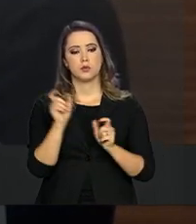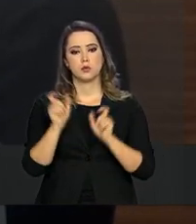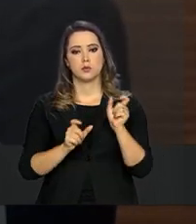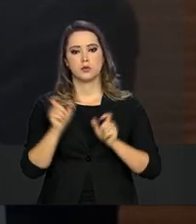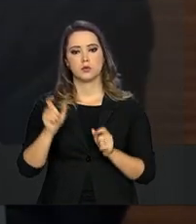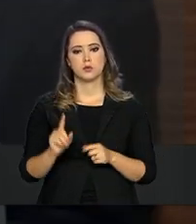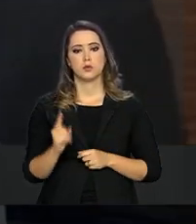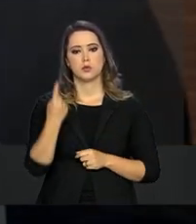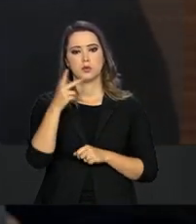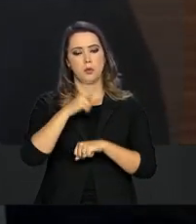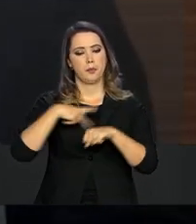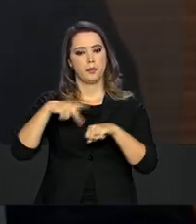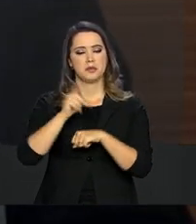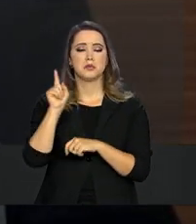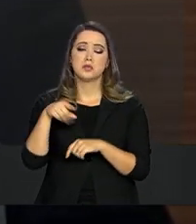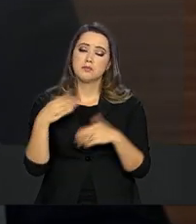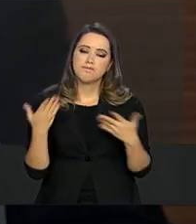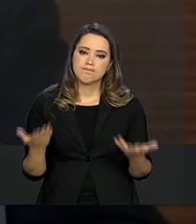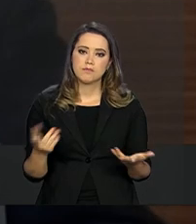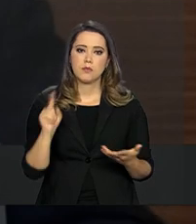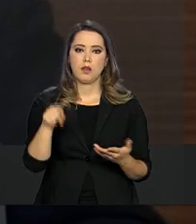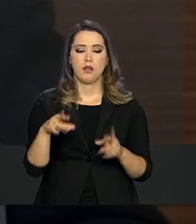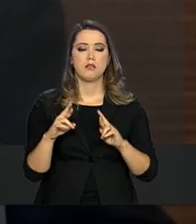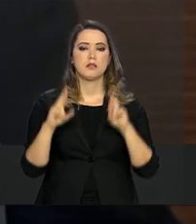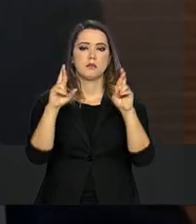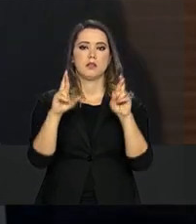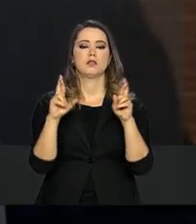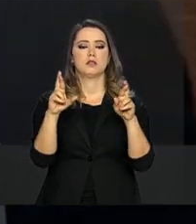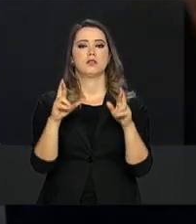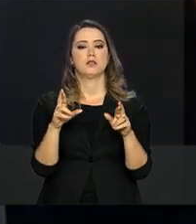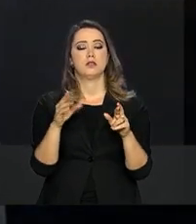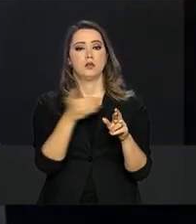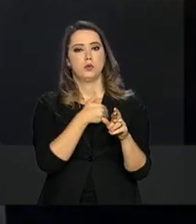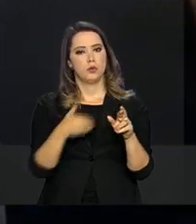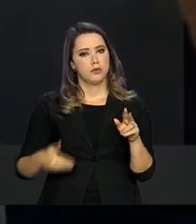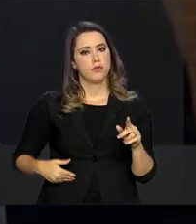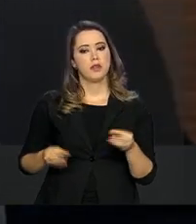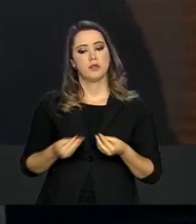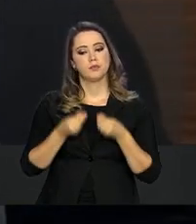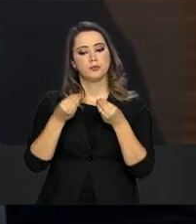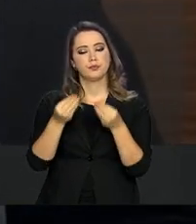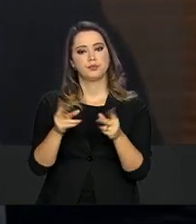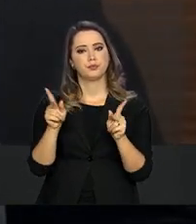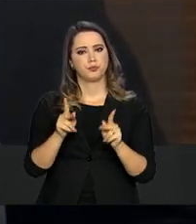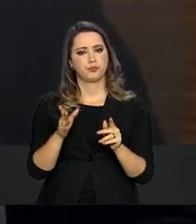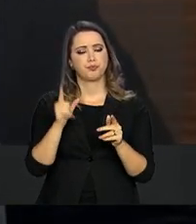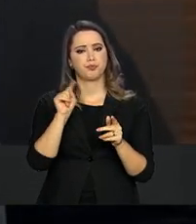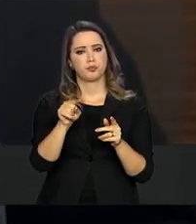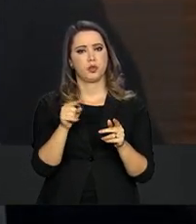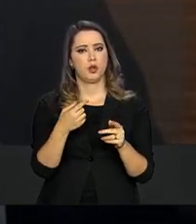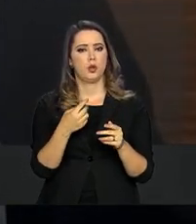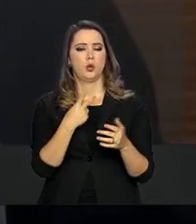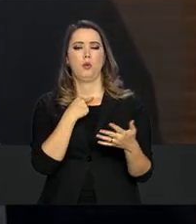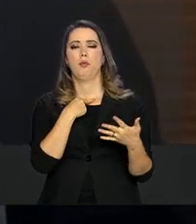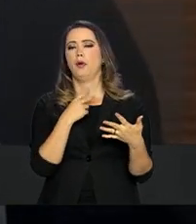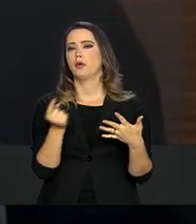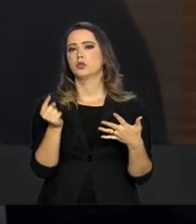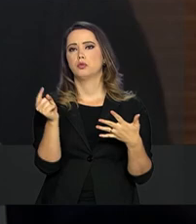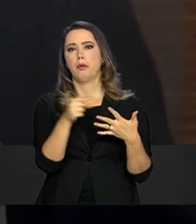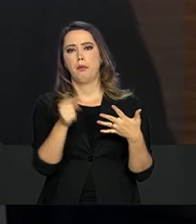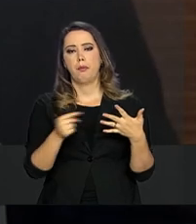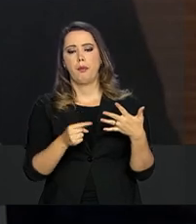é isso que se espera do estado não seria caso naturalmente de numerário exaustivamente